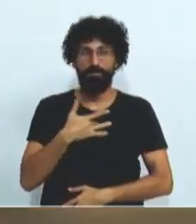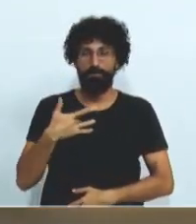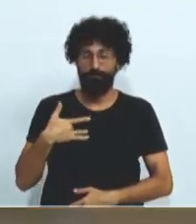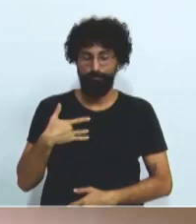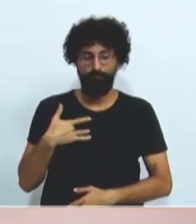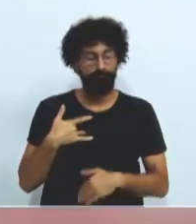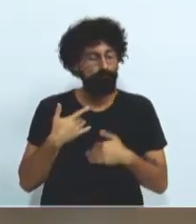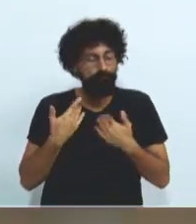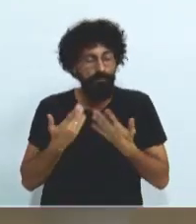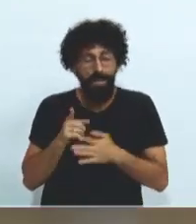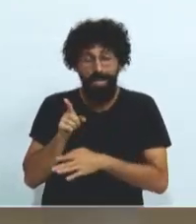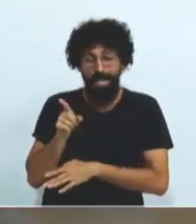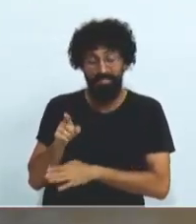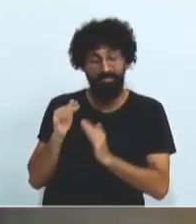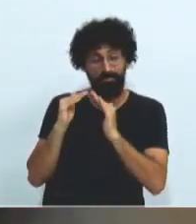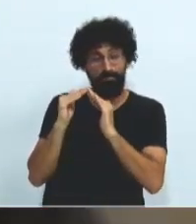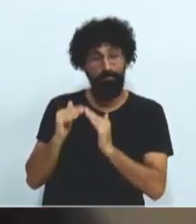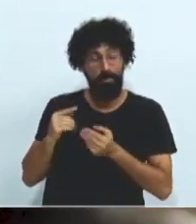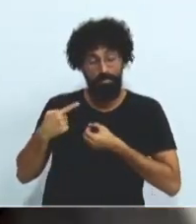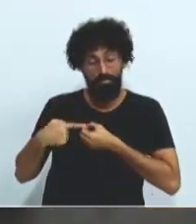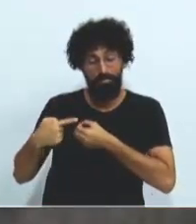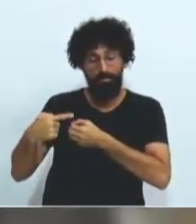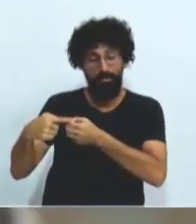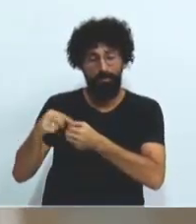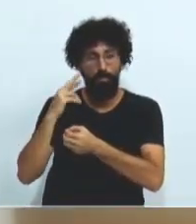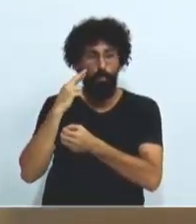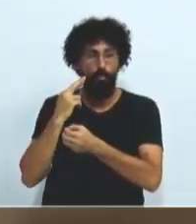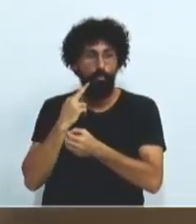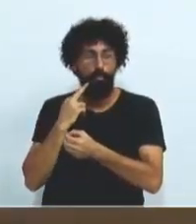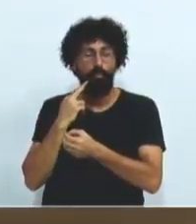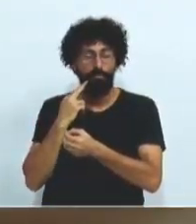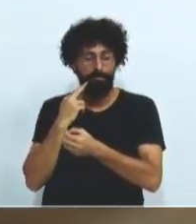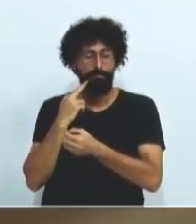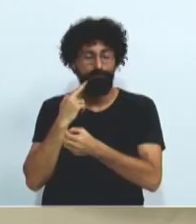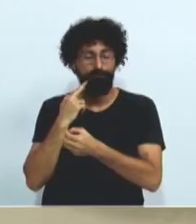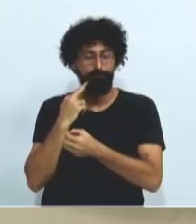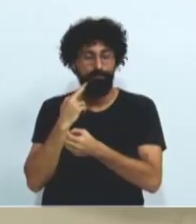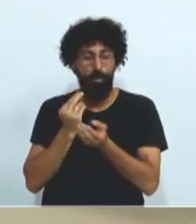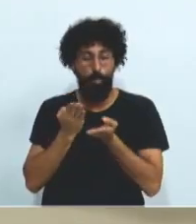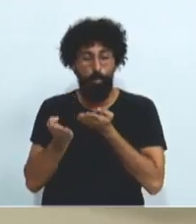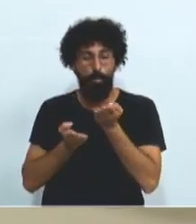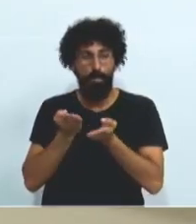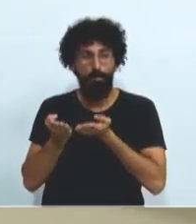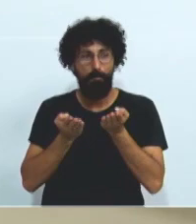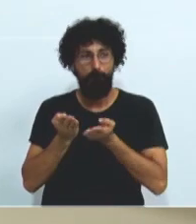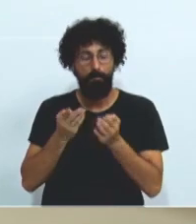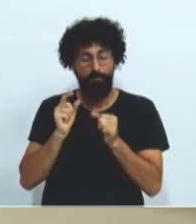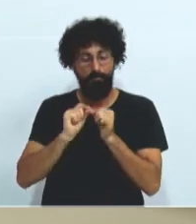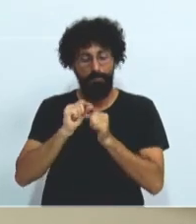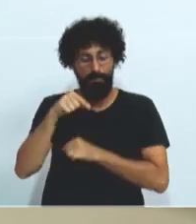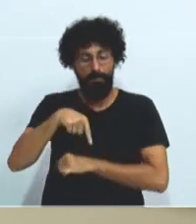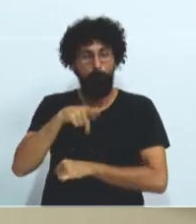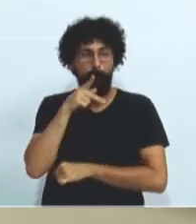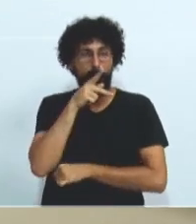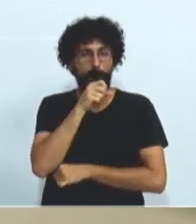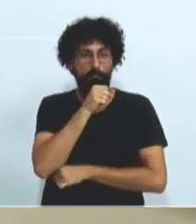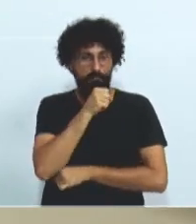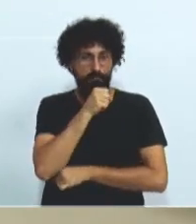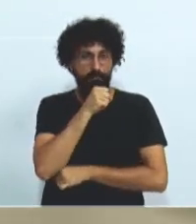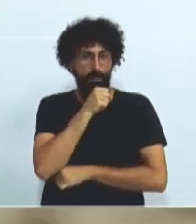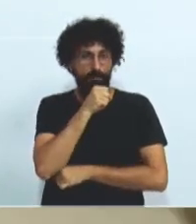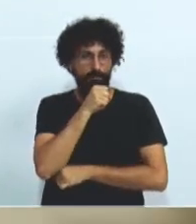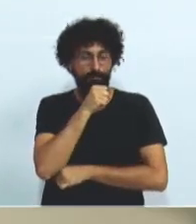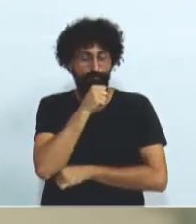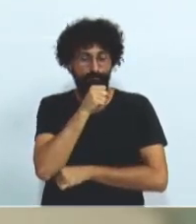morar no interior de Rondônia, a 100 quilômetros de Nova Mamoré, o tratamento é feito em Porto Velho e recebem